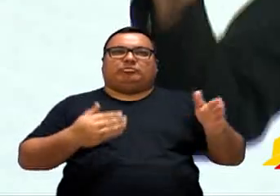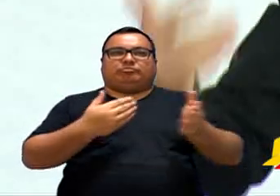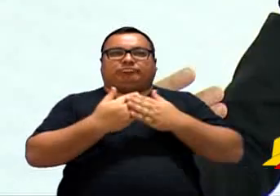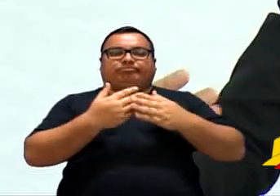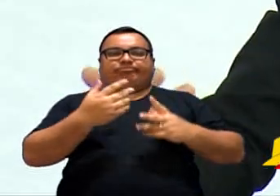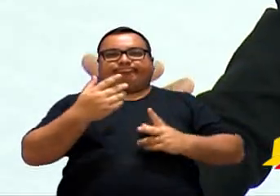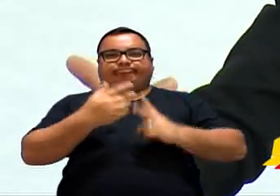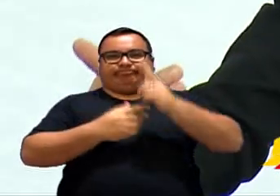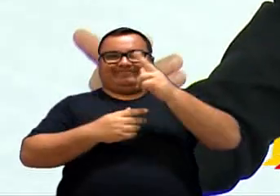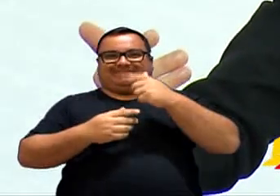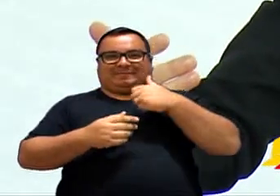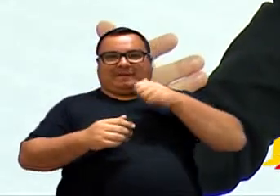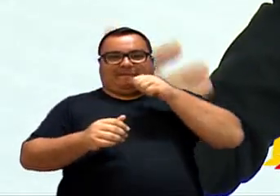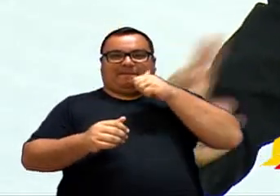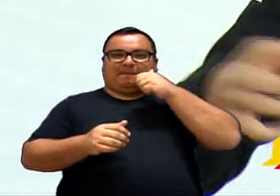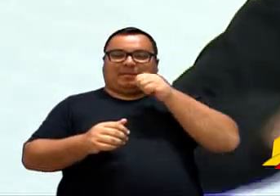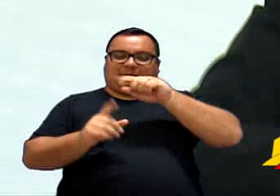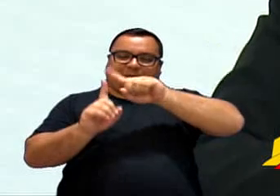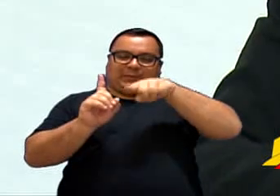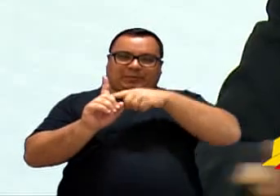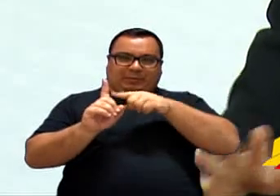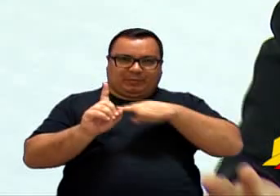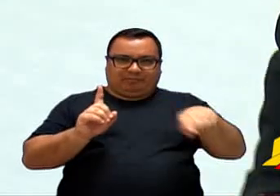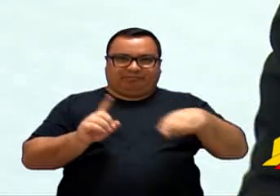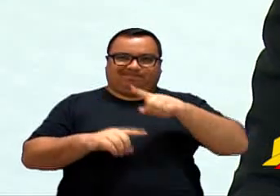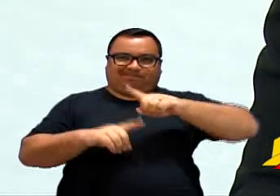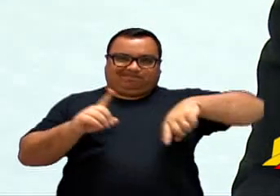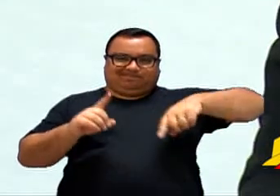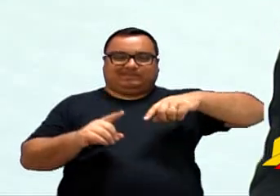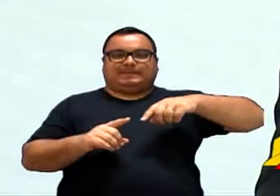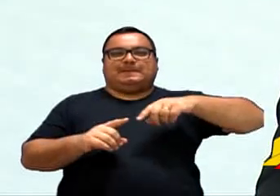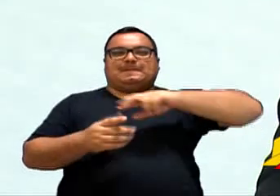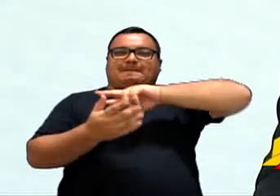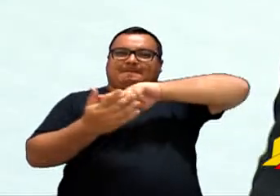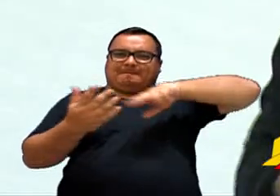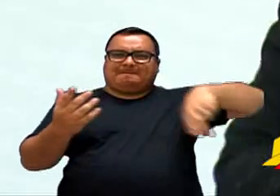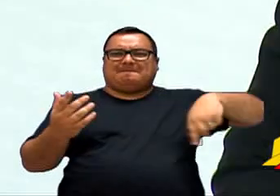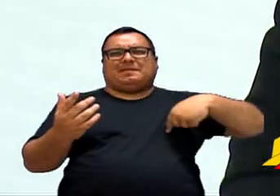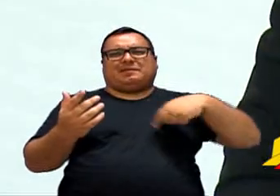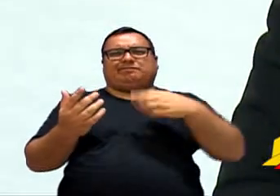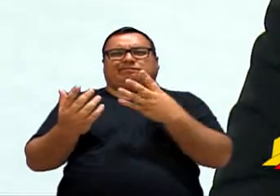de câncer de colo de útero. Então, tem uma diversidade enorme.